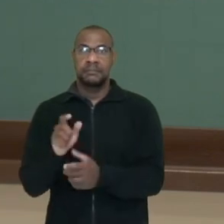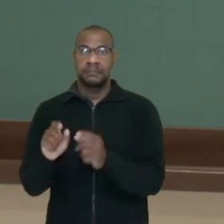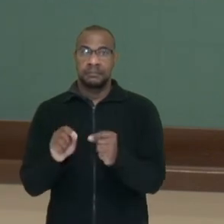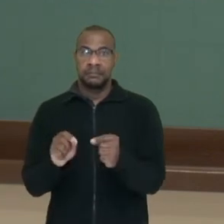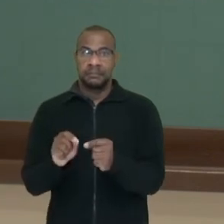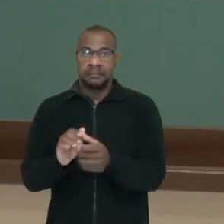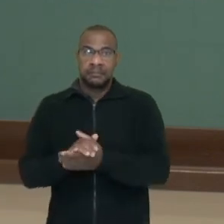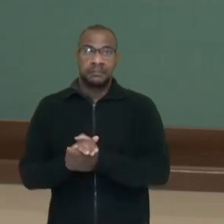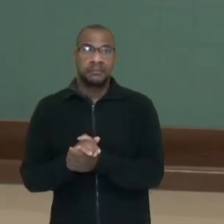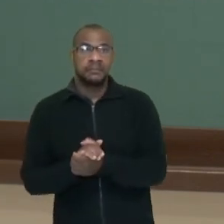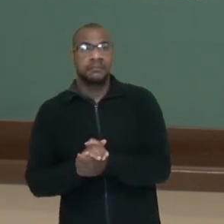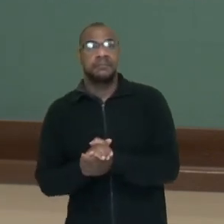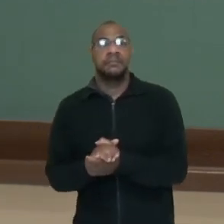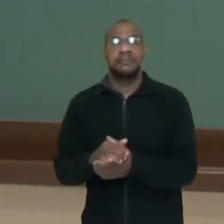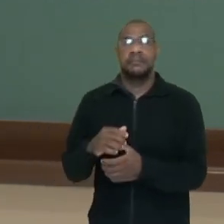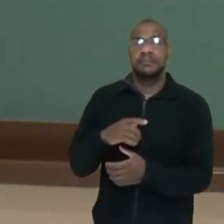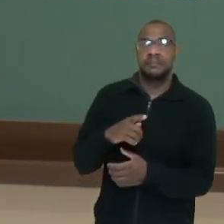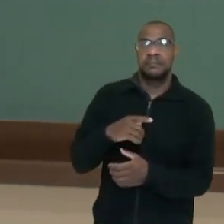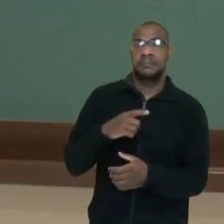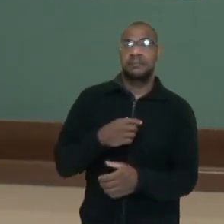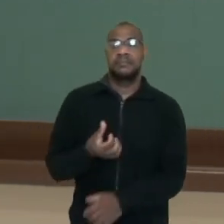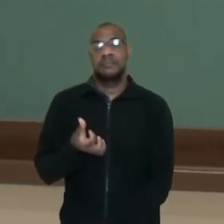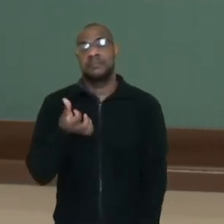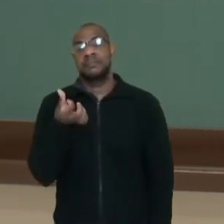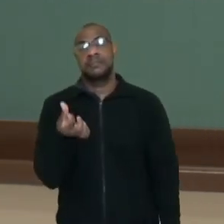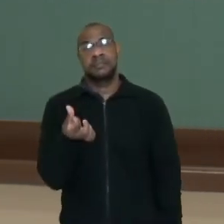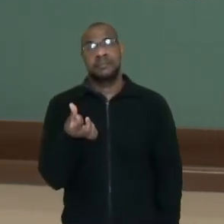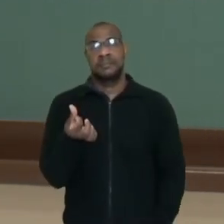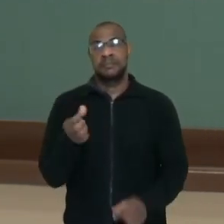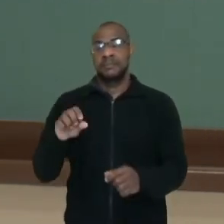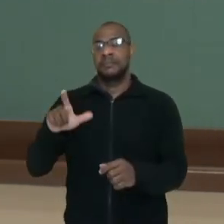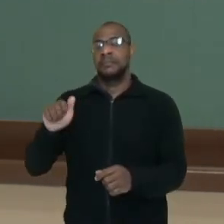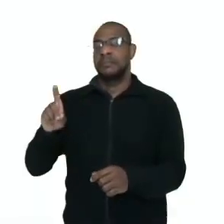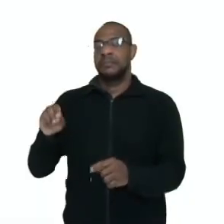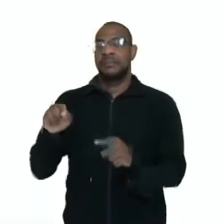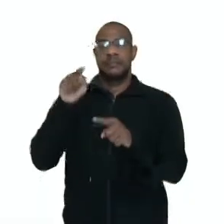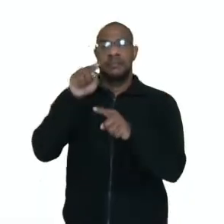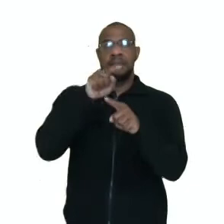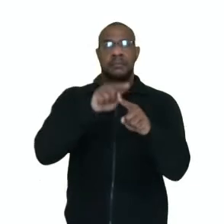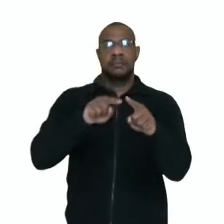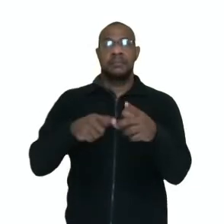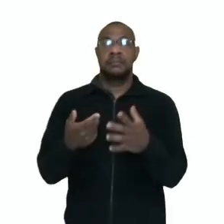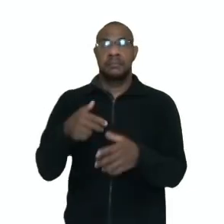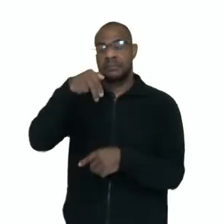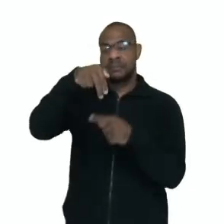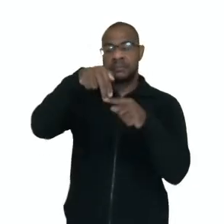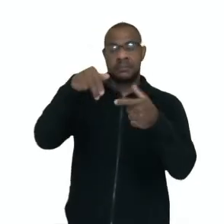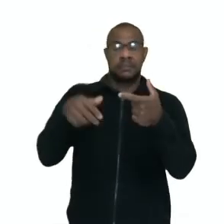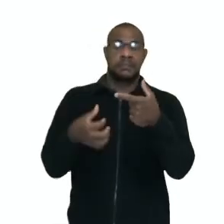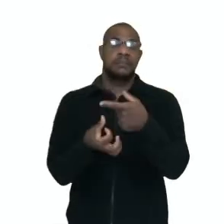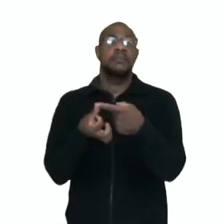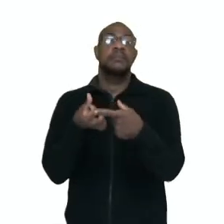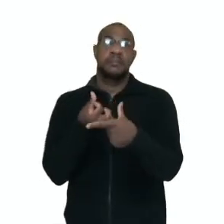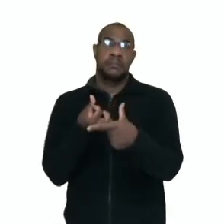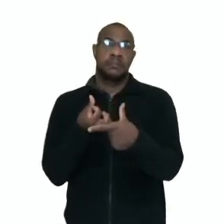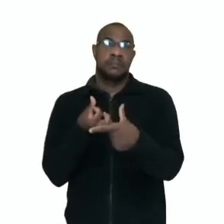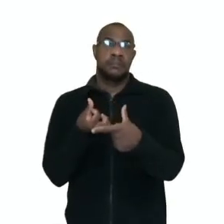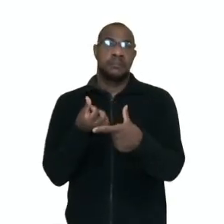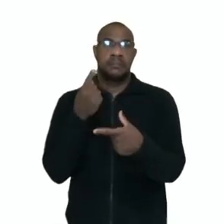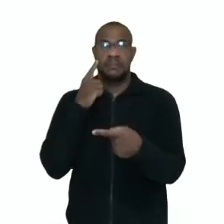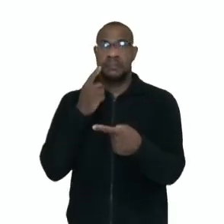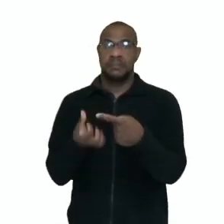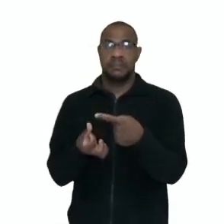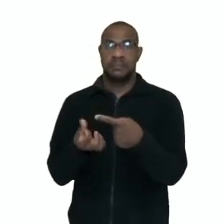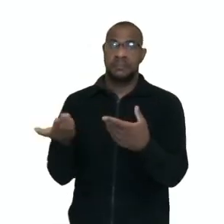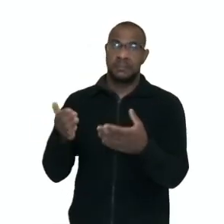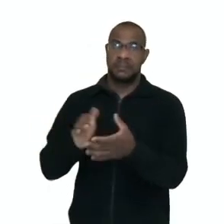com 6 lados, ok? Então, significa que o N é 6. Então, o ângulo central, 360 dividido por